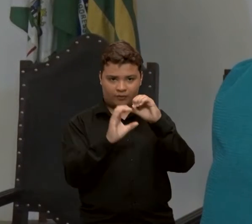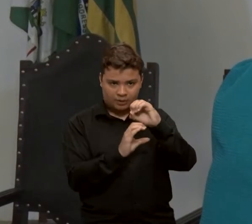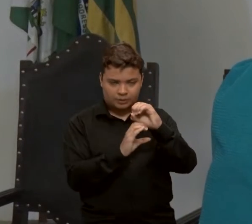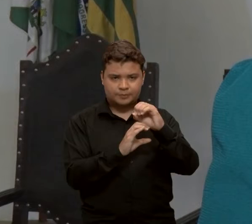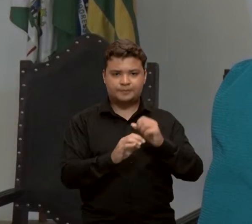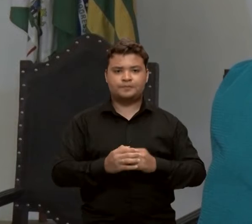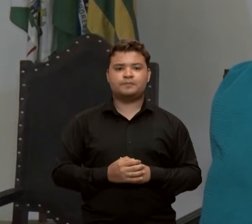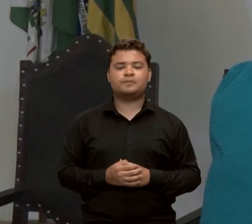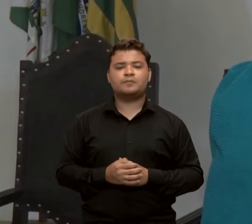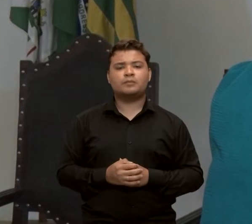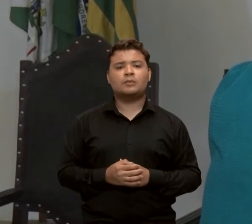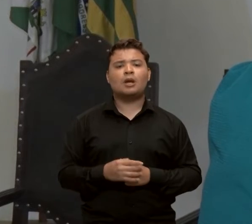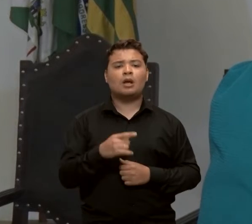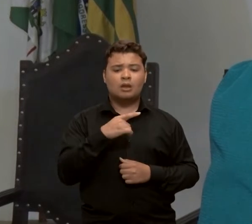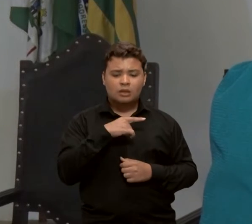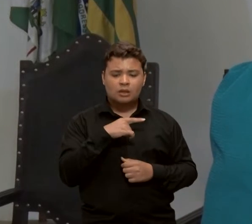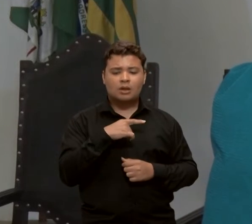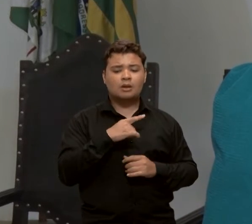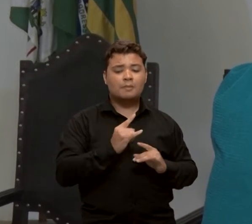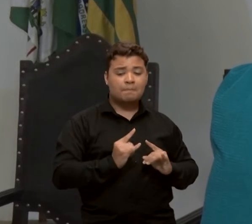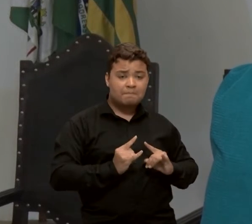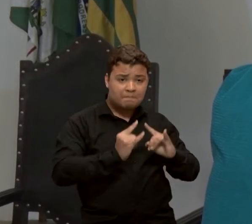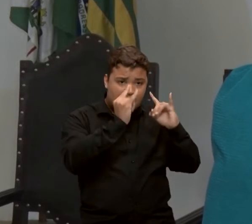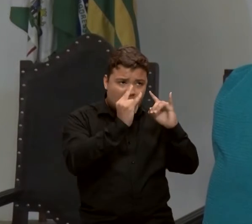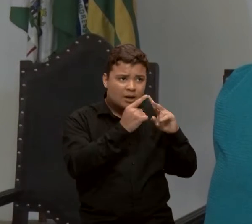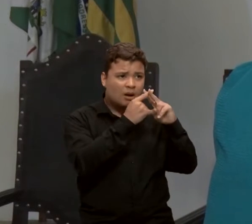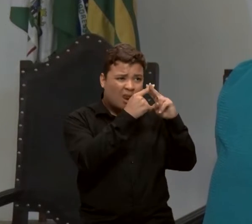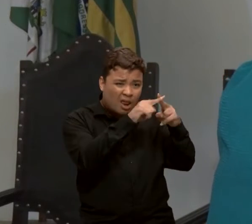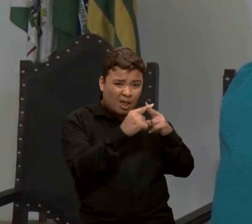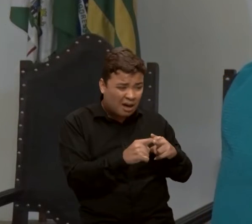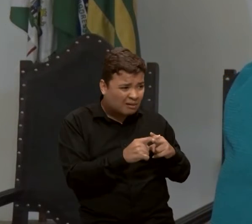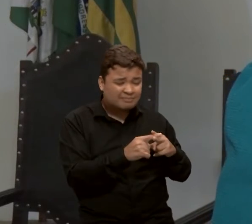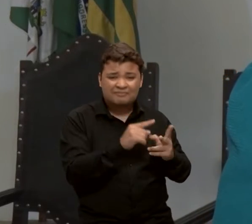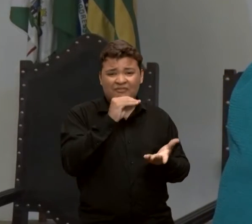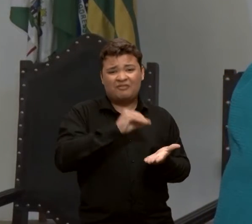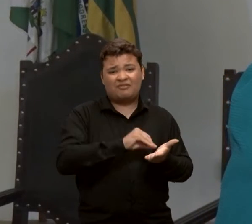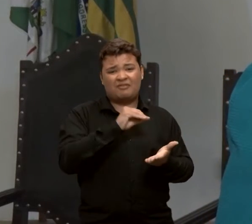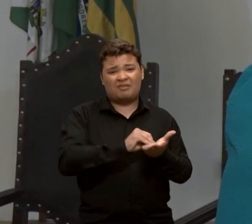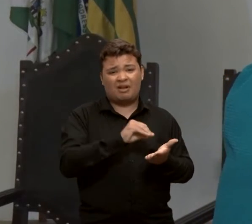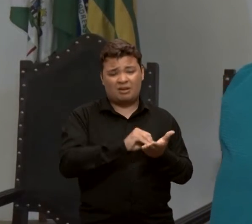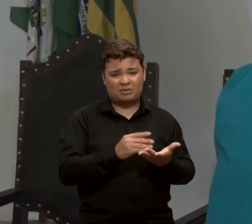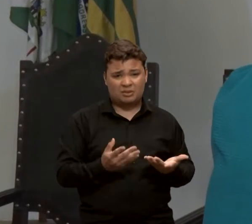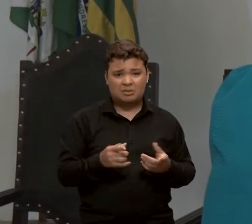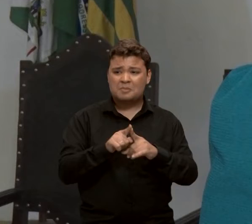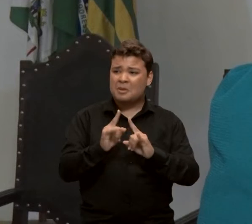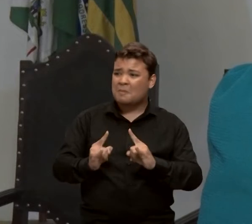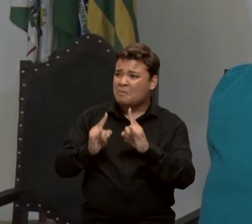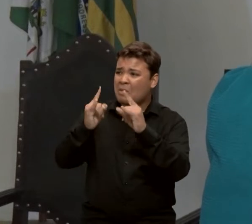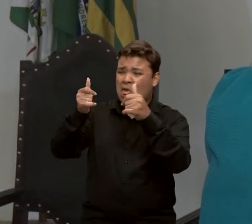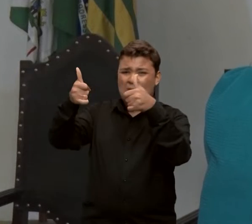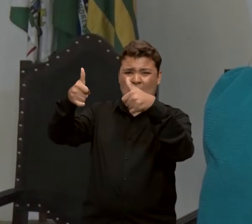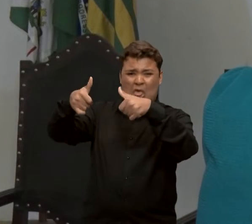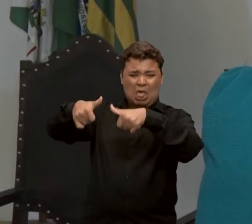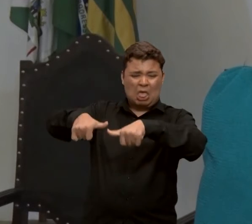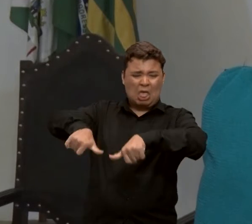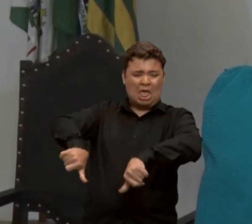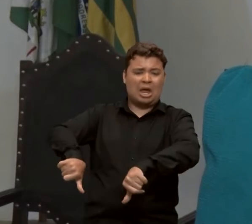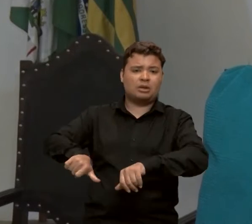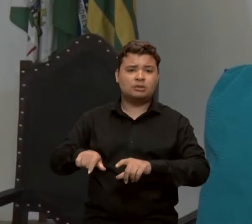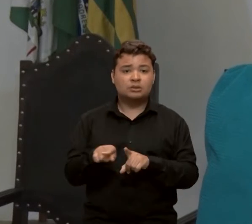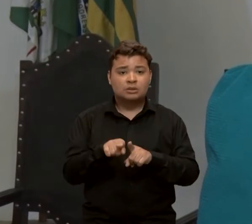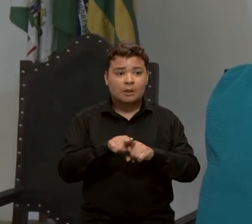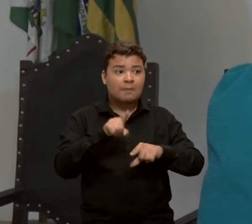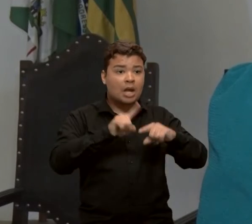temos uma manutenção predial totalmente defasada, prédios sendo sucateados, equipamentos de